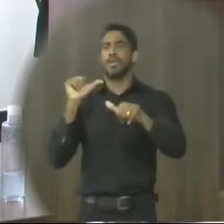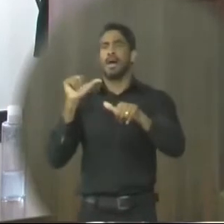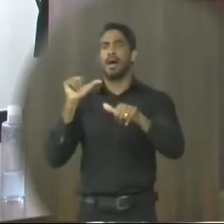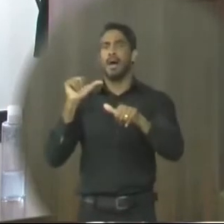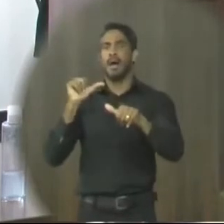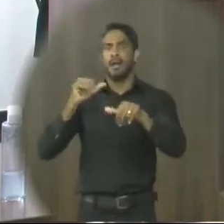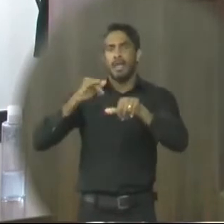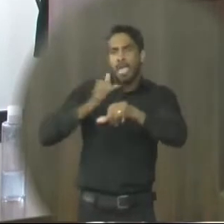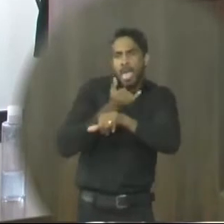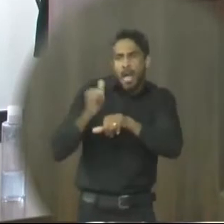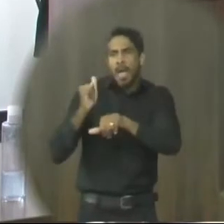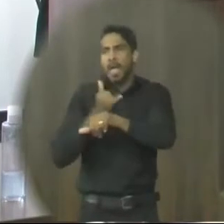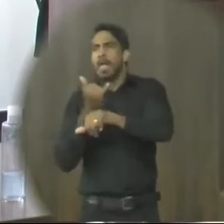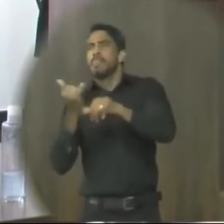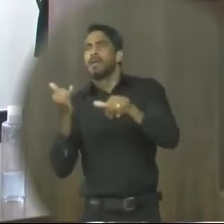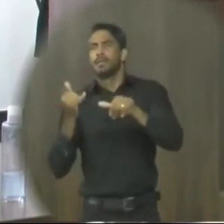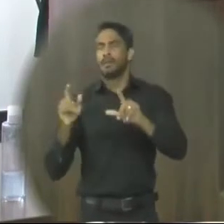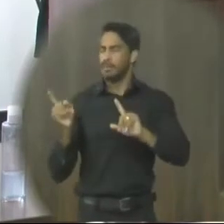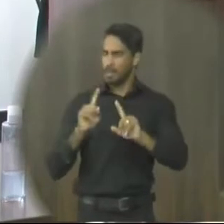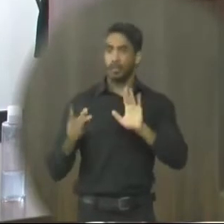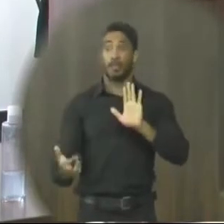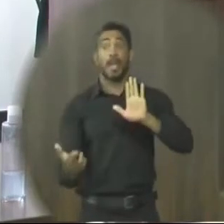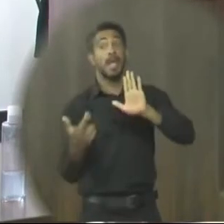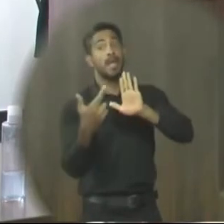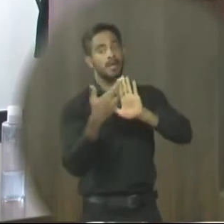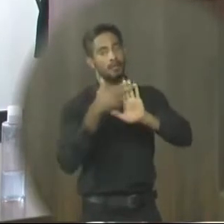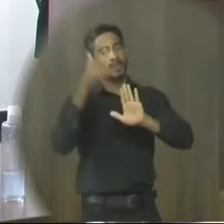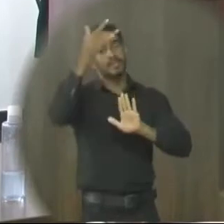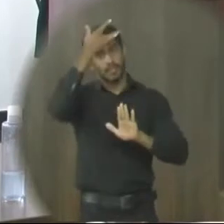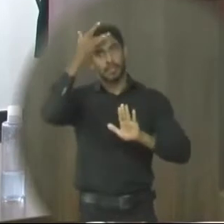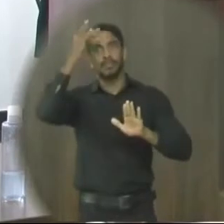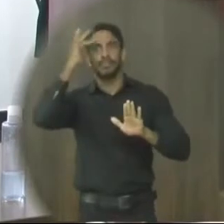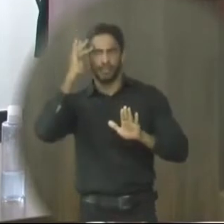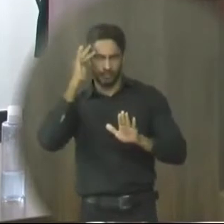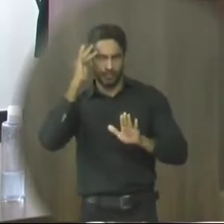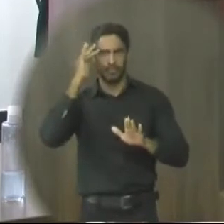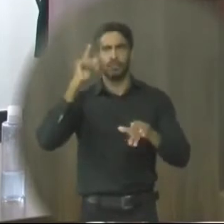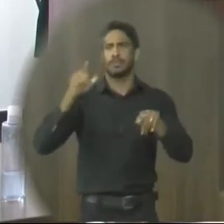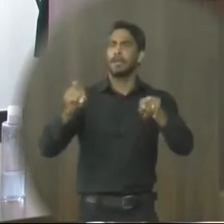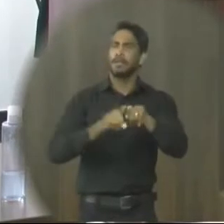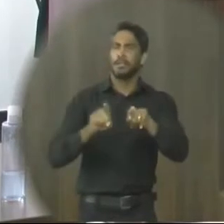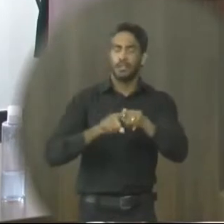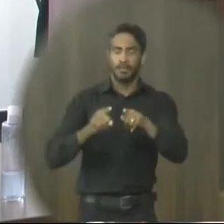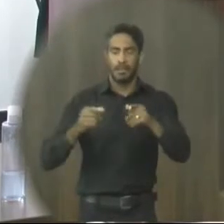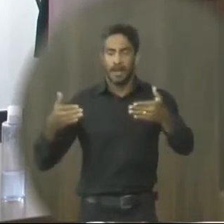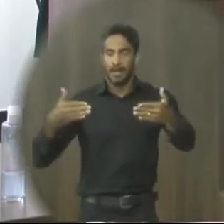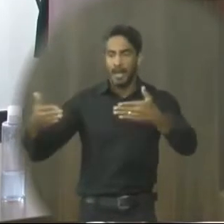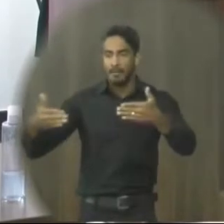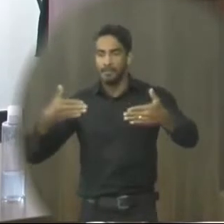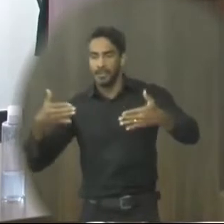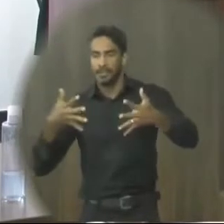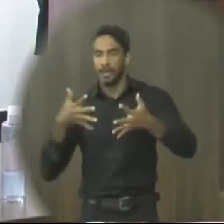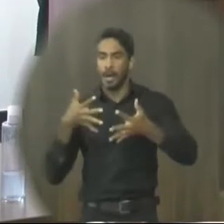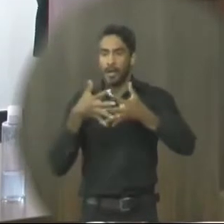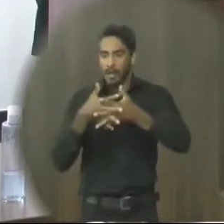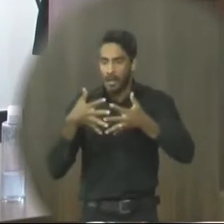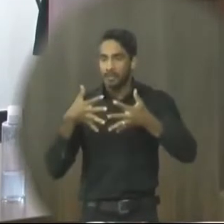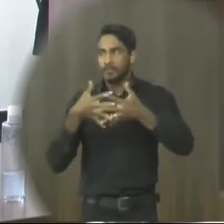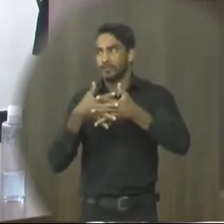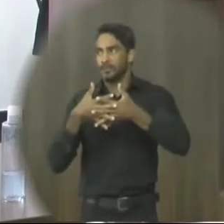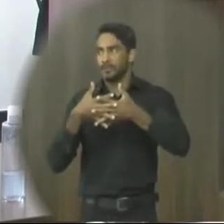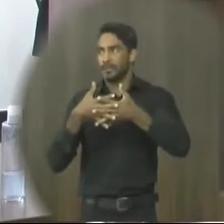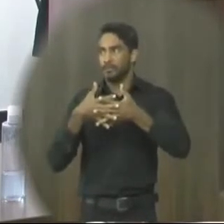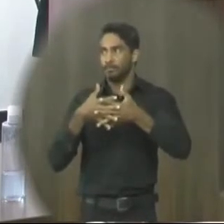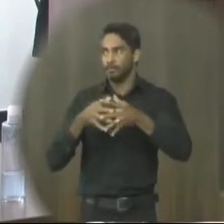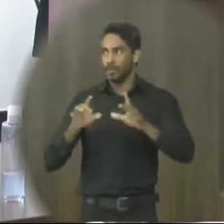buscar atalhos, não. Nós estamos como representantes do povo e para mediar esse conflito. O senhor está entendendo?